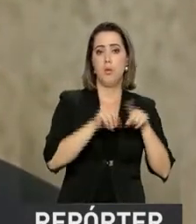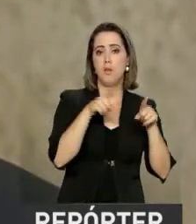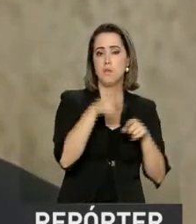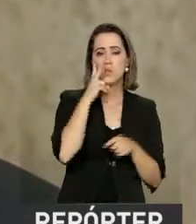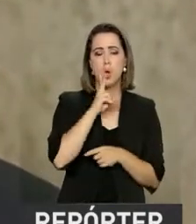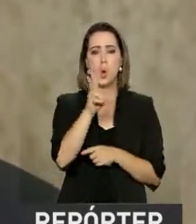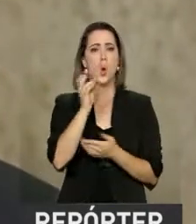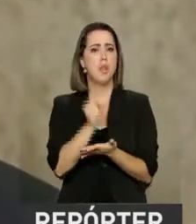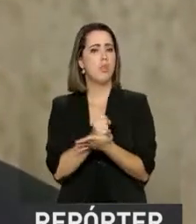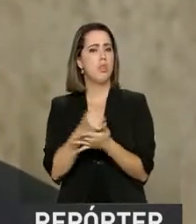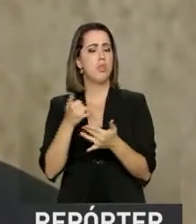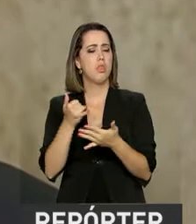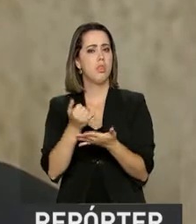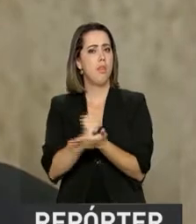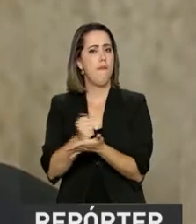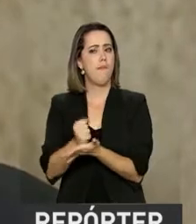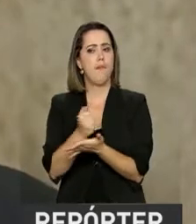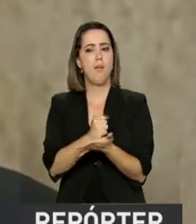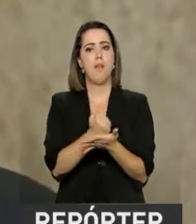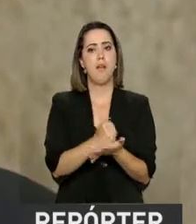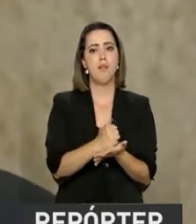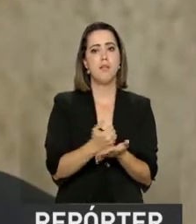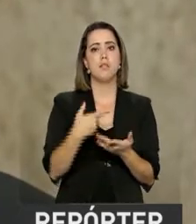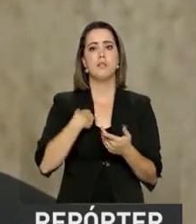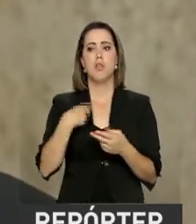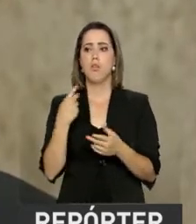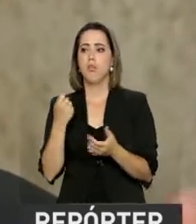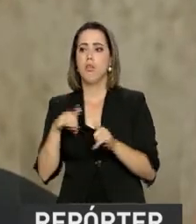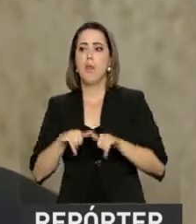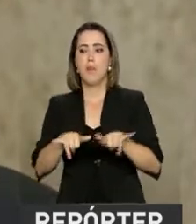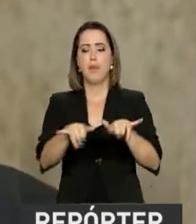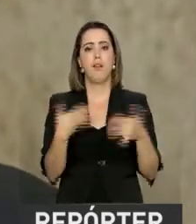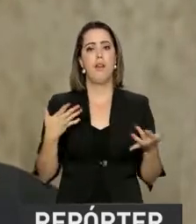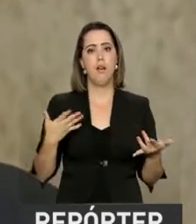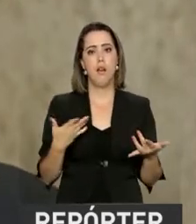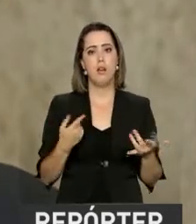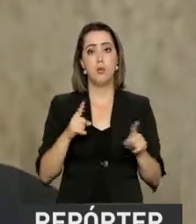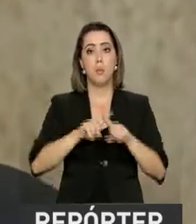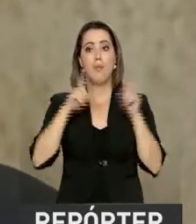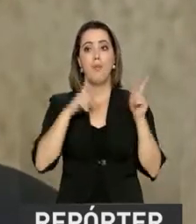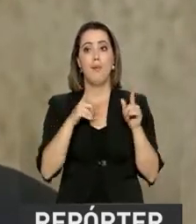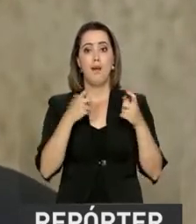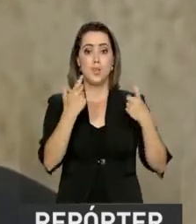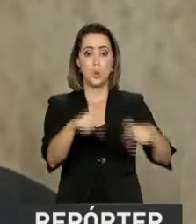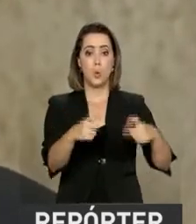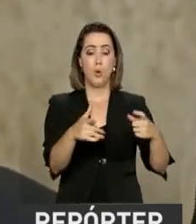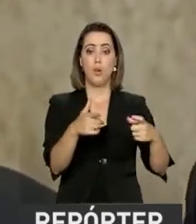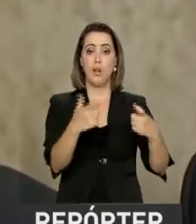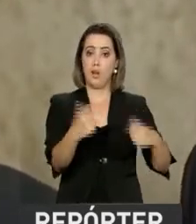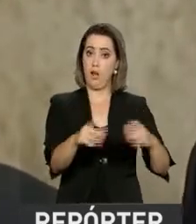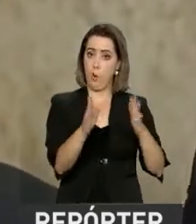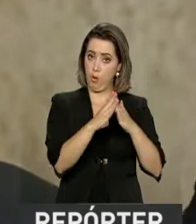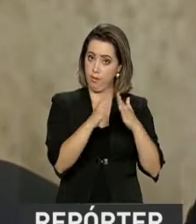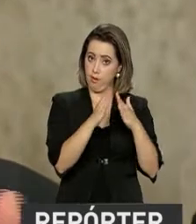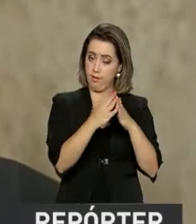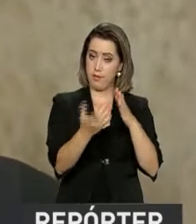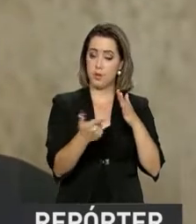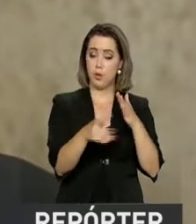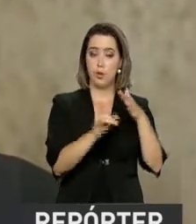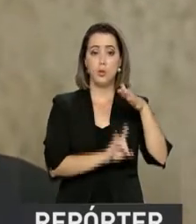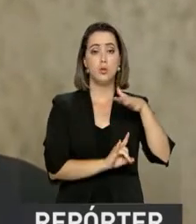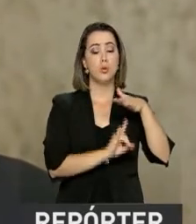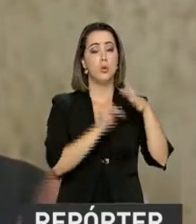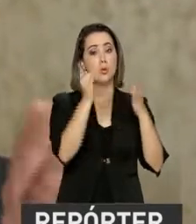mercearia, tem tudo lá dentro. É uma cidade, só que é uma cidade na informalidade. E nós estamos trazendo todos para a